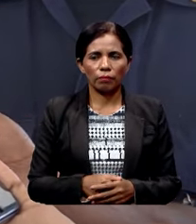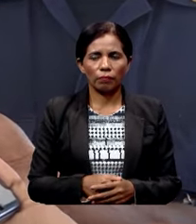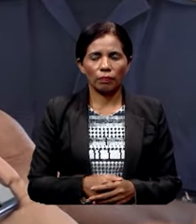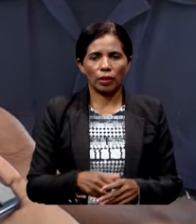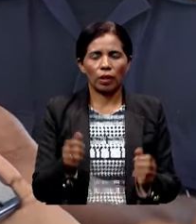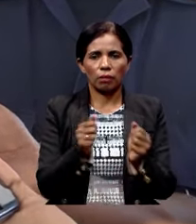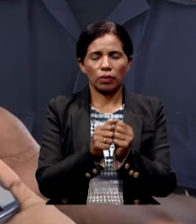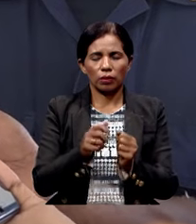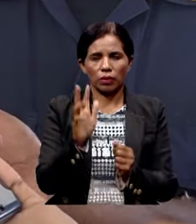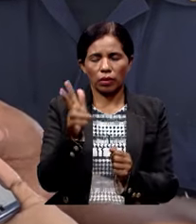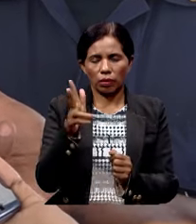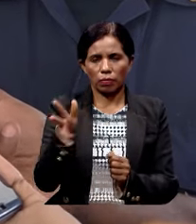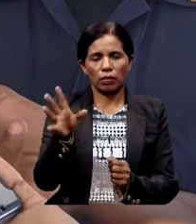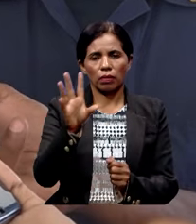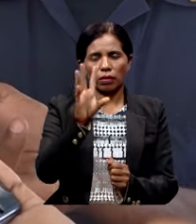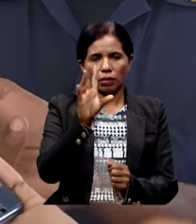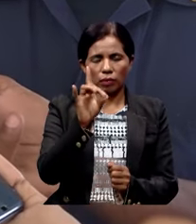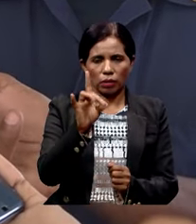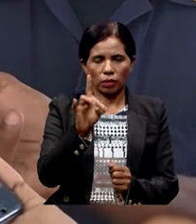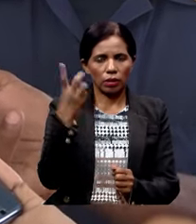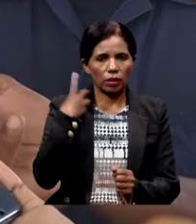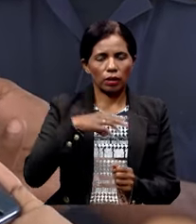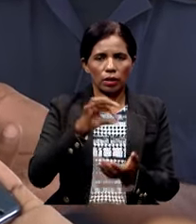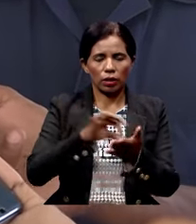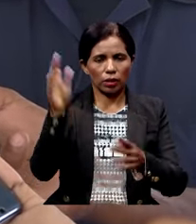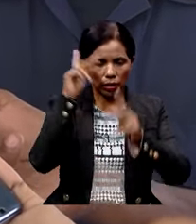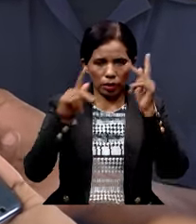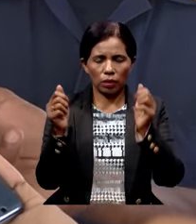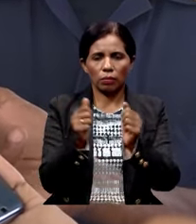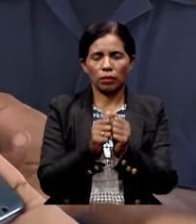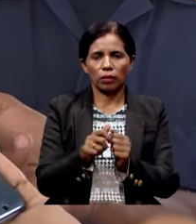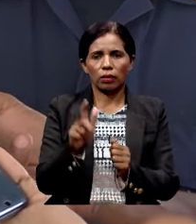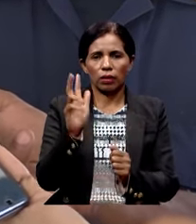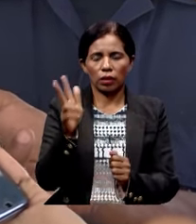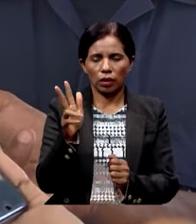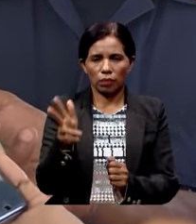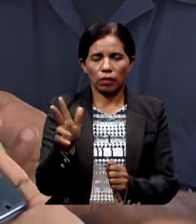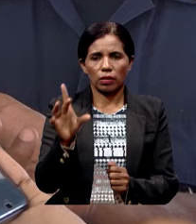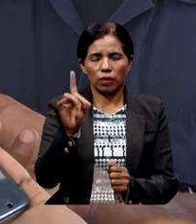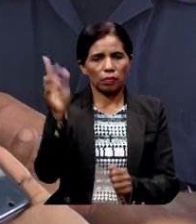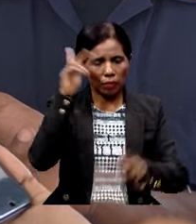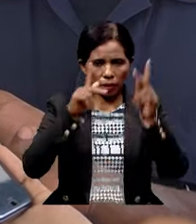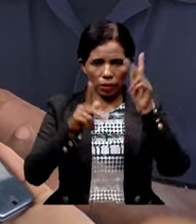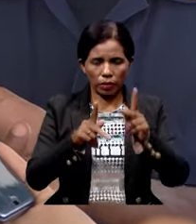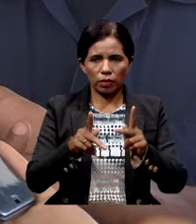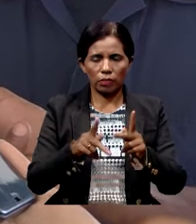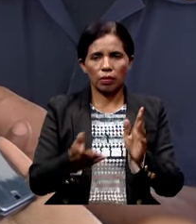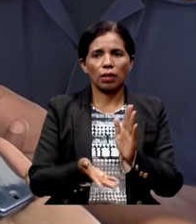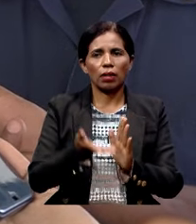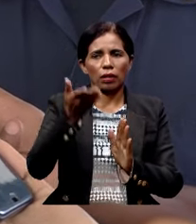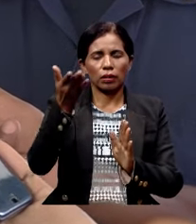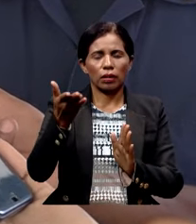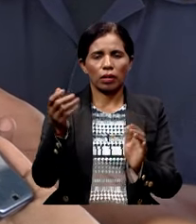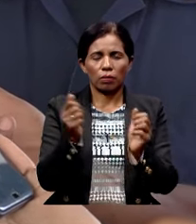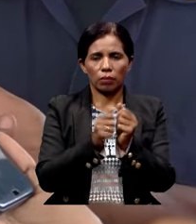turno sem valo. Está registro caso e turno sem valo. Caso não é maca asliu e caso são